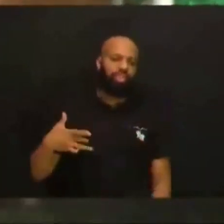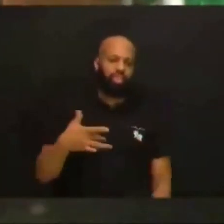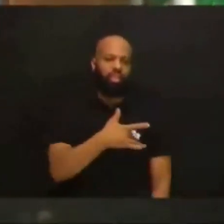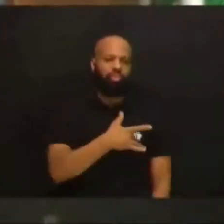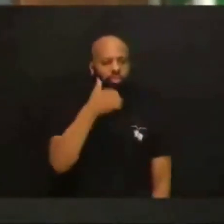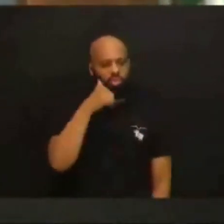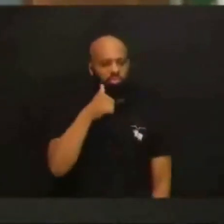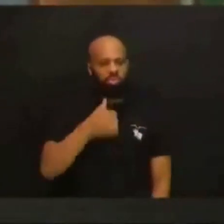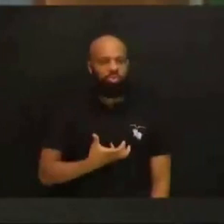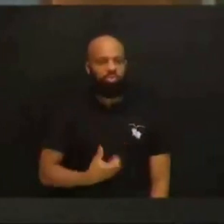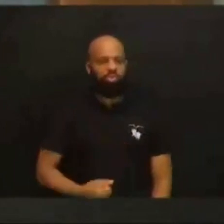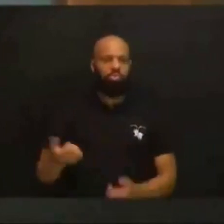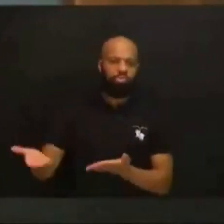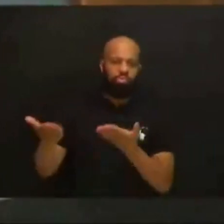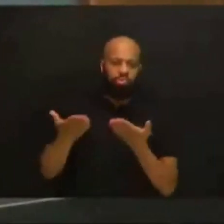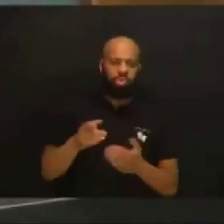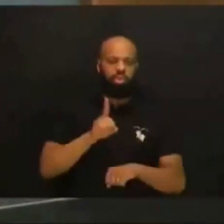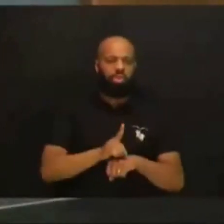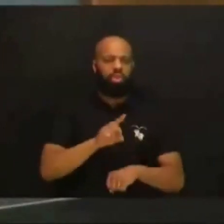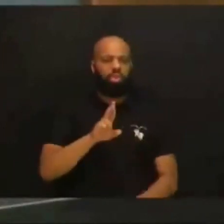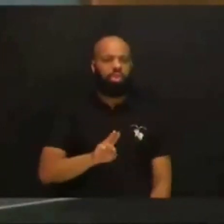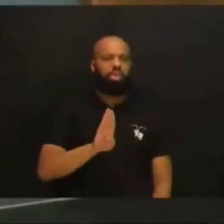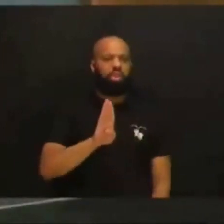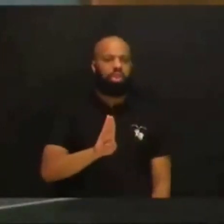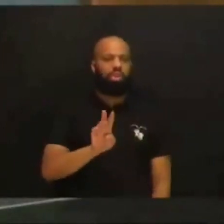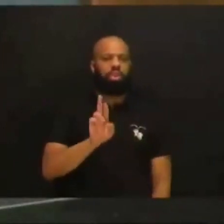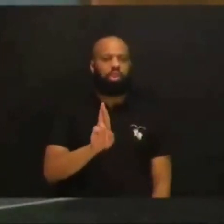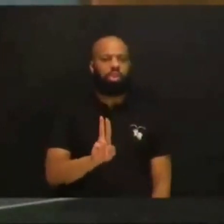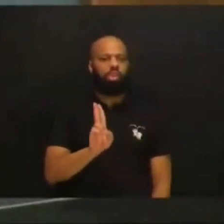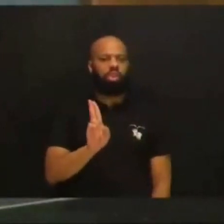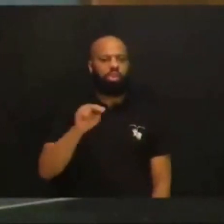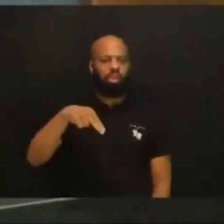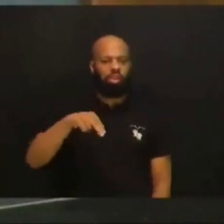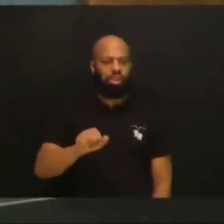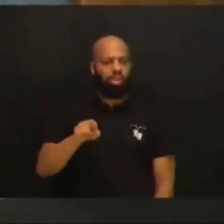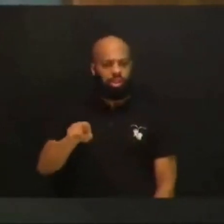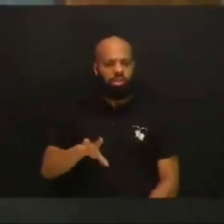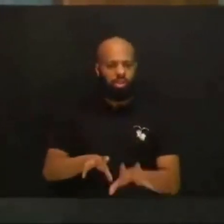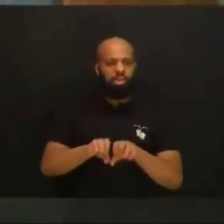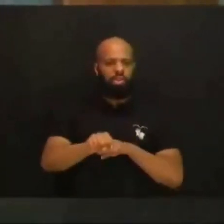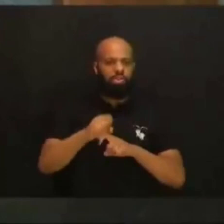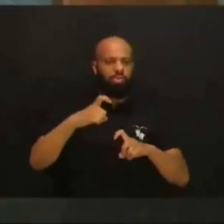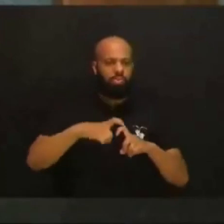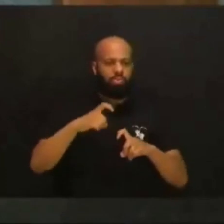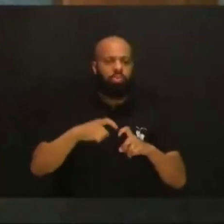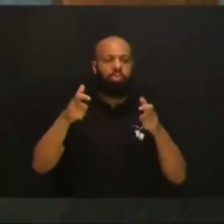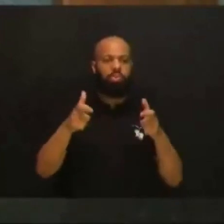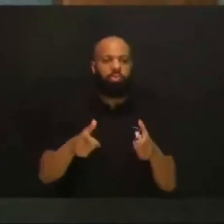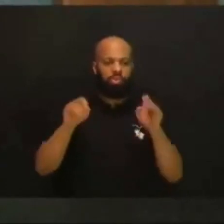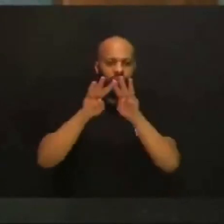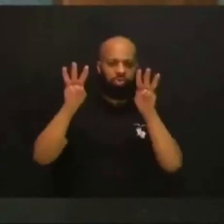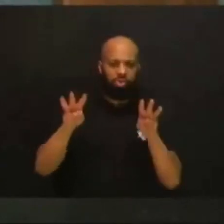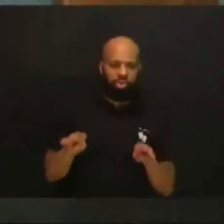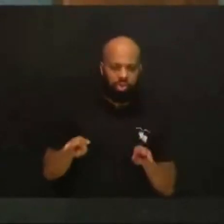mulher, convidamos a doutora Bruna Drissen, possui graduação em Medicina pela Universidade Federal do